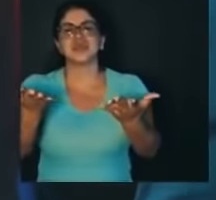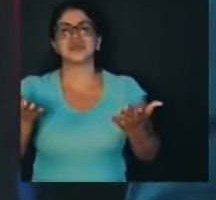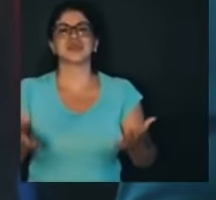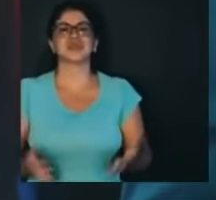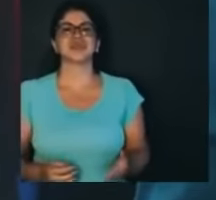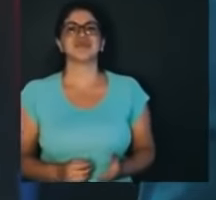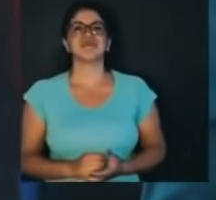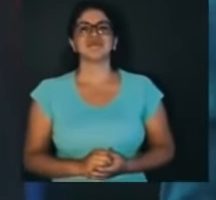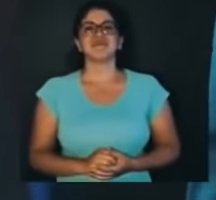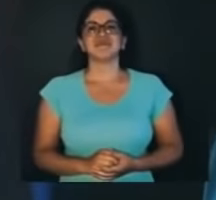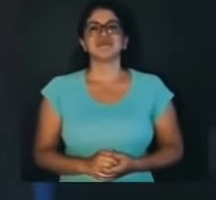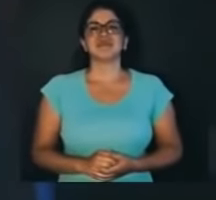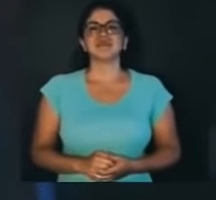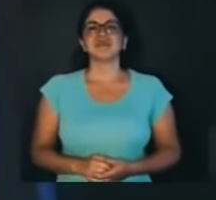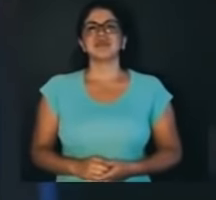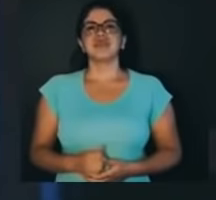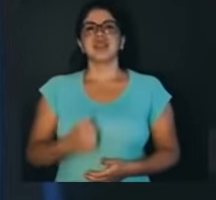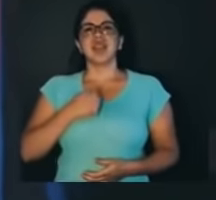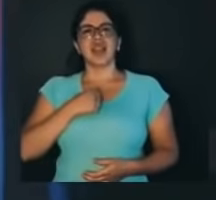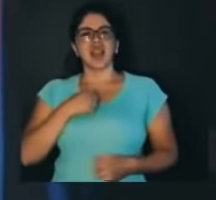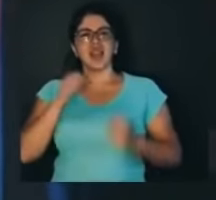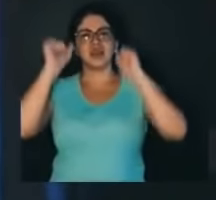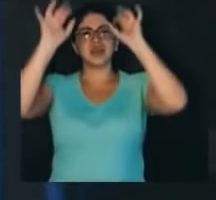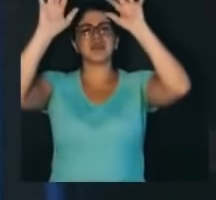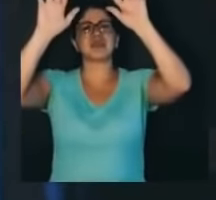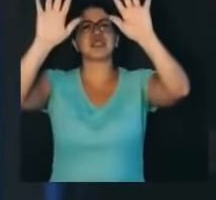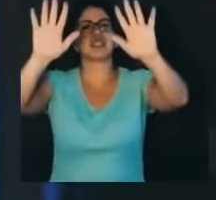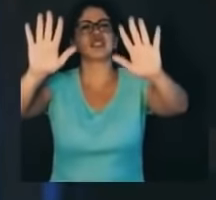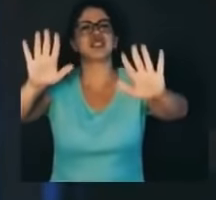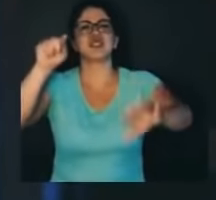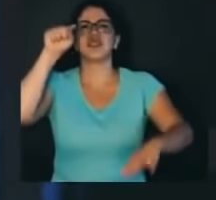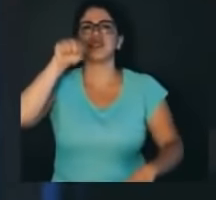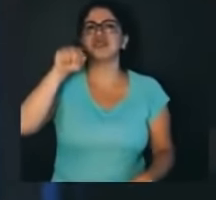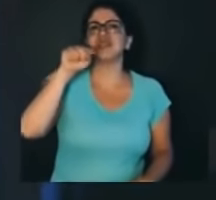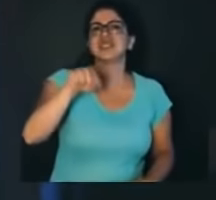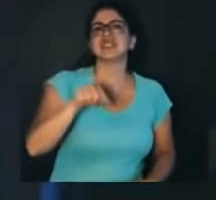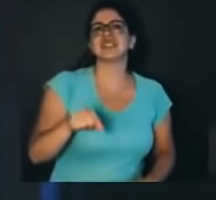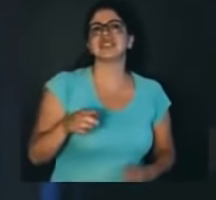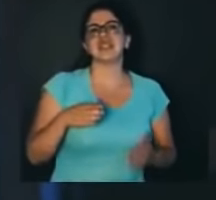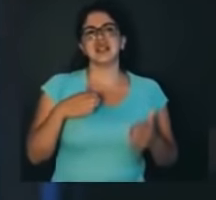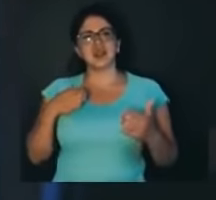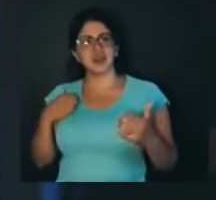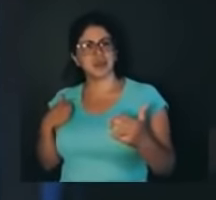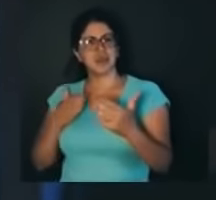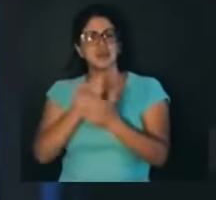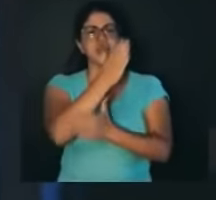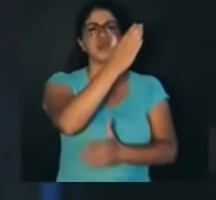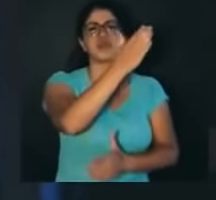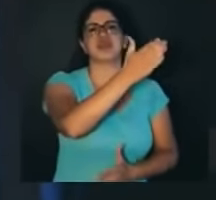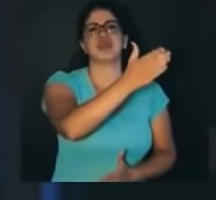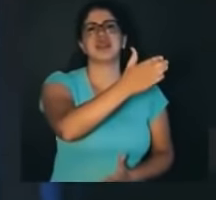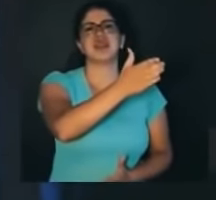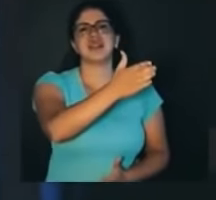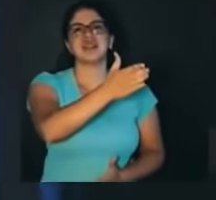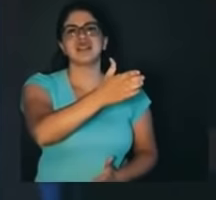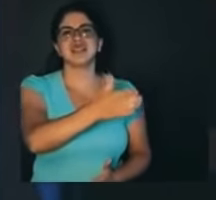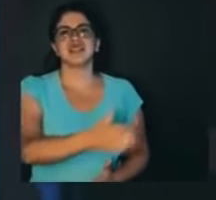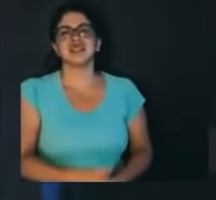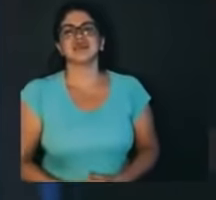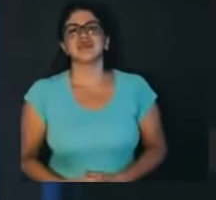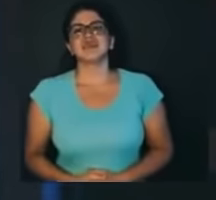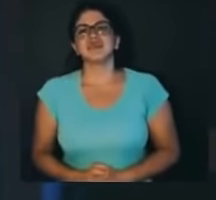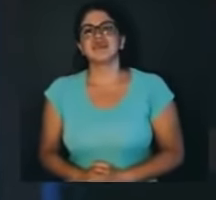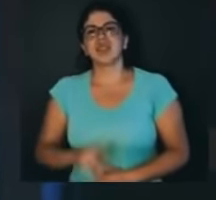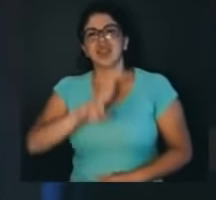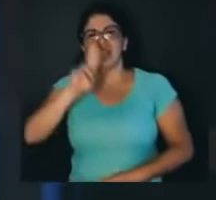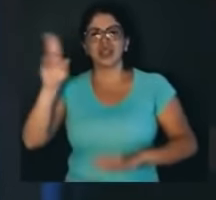sair desse mar onde estavam mergulhando você, desse mar de perdição, nesse mar de morte. Em nome